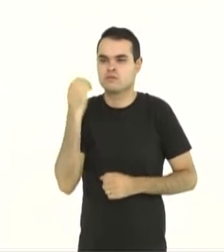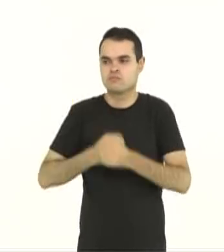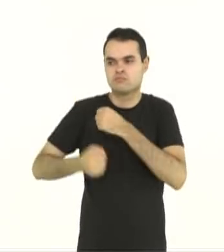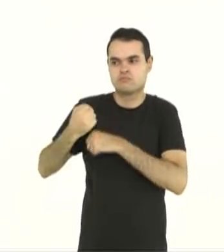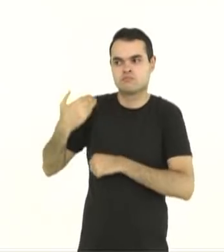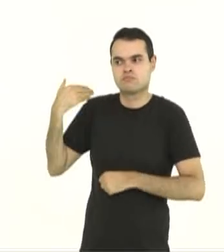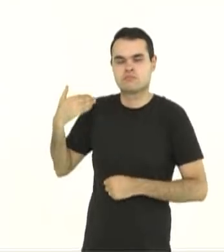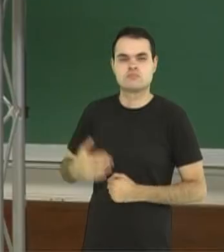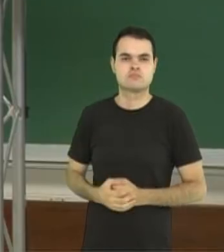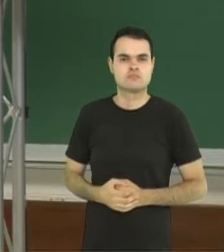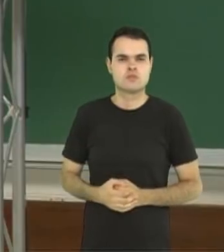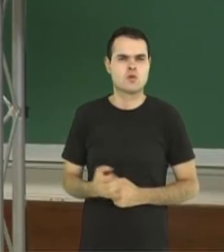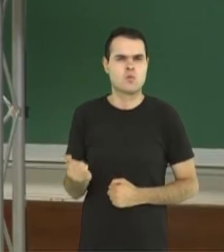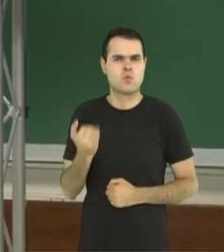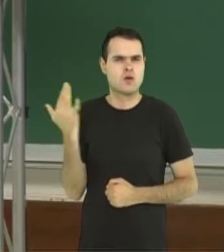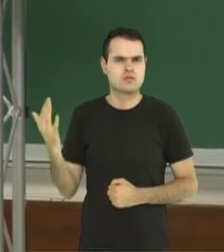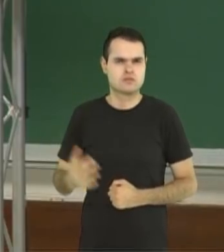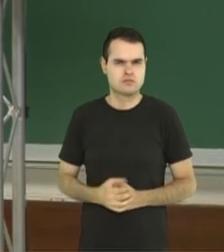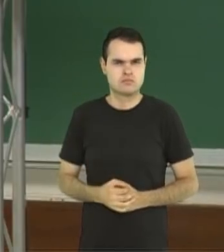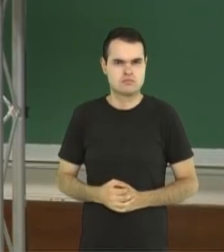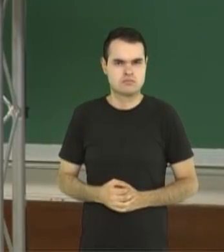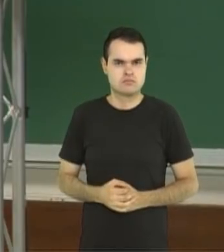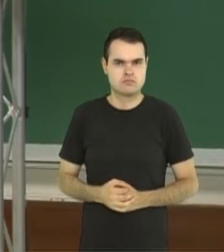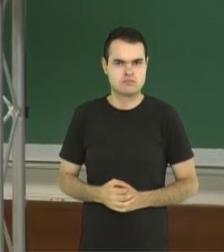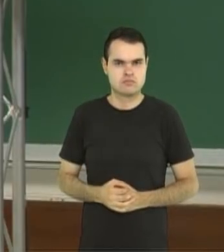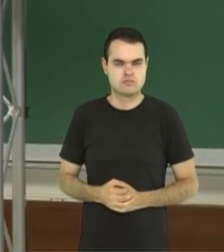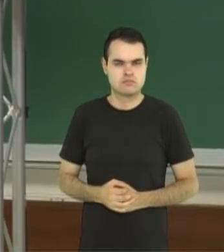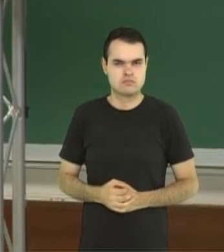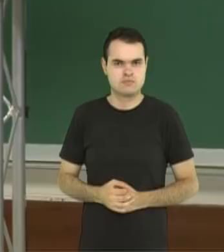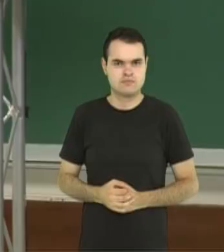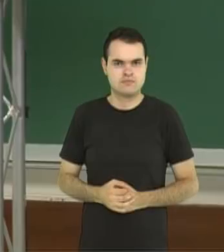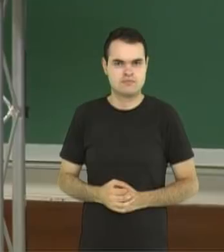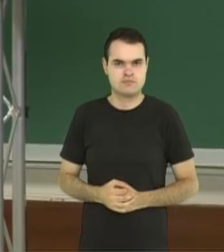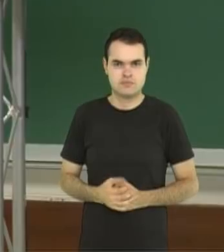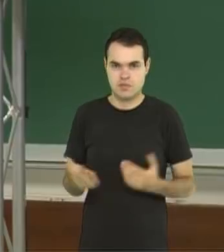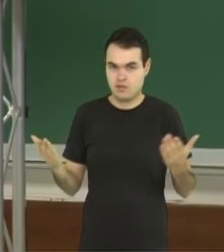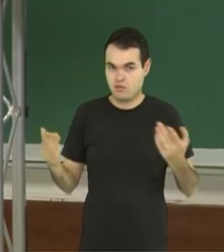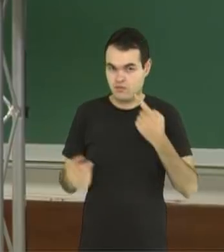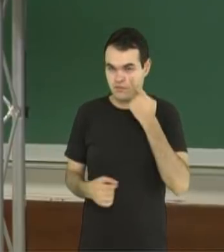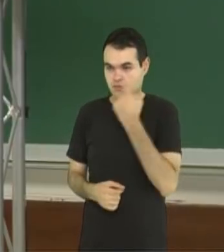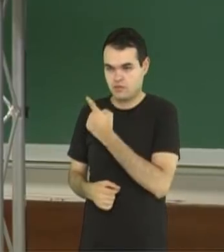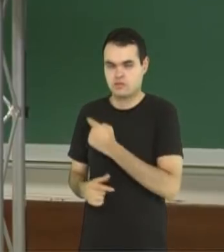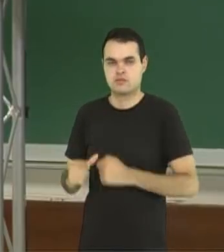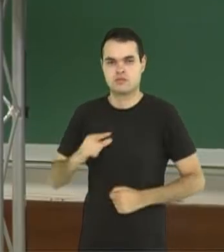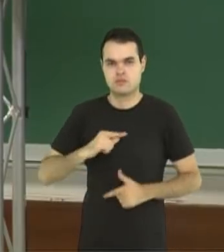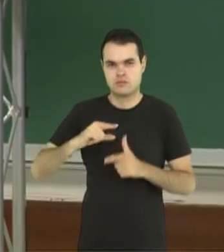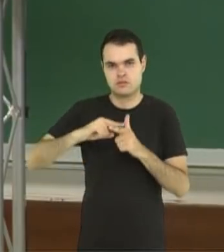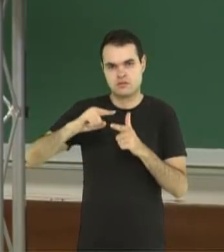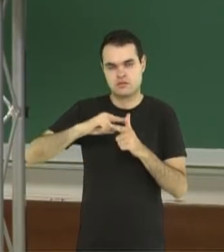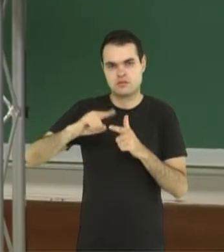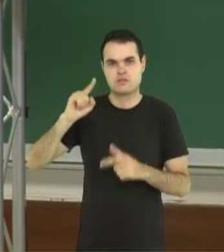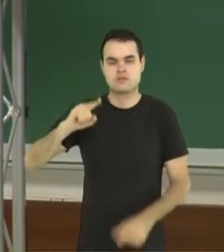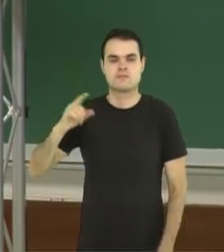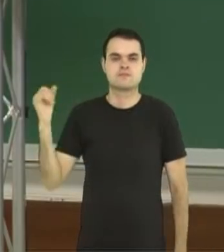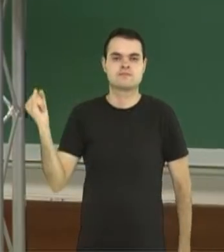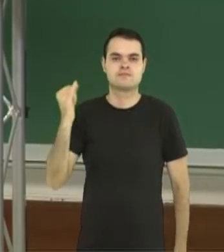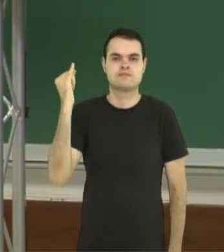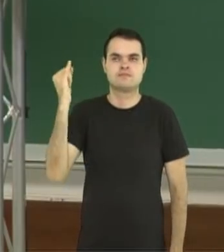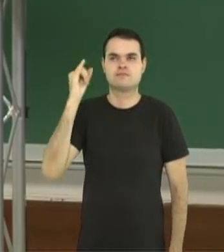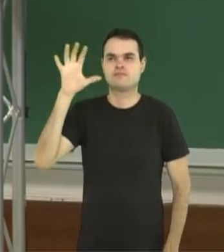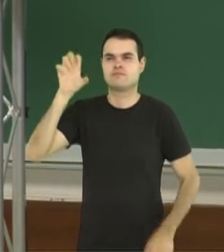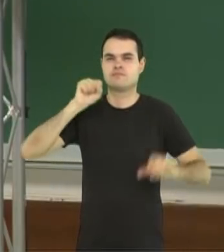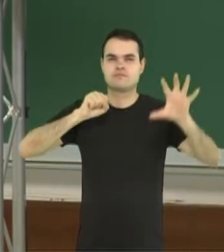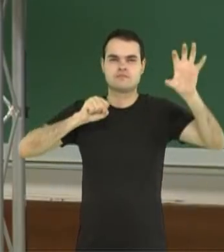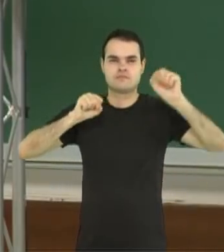ano? Quantas será que foram guiadas por ele? Então, veja só, quando a gente tem um problema, é muito importante a gente extrair ali